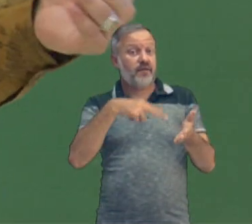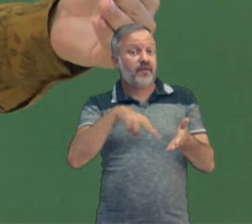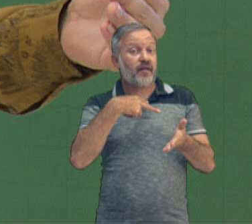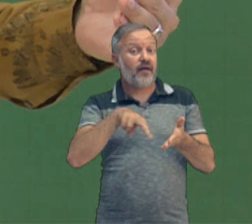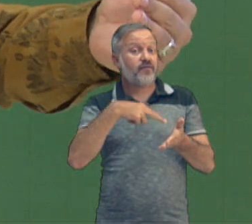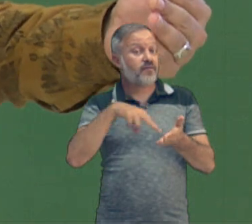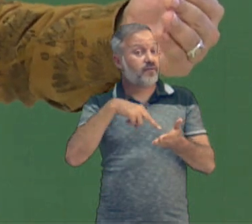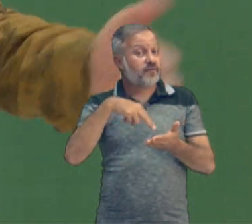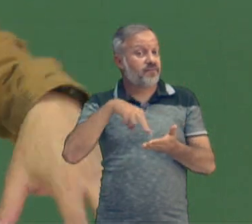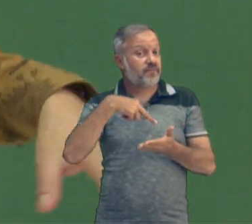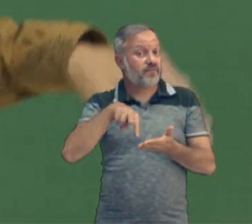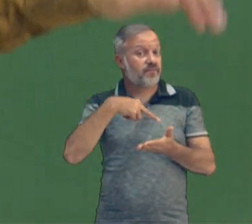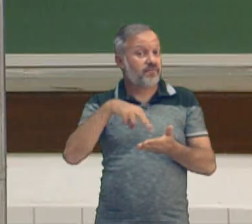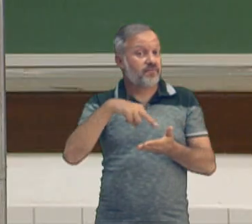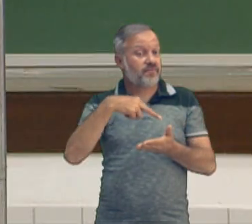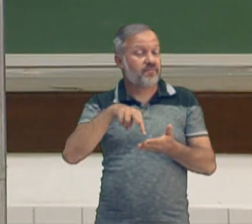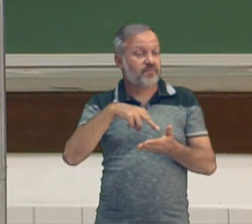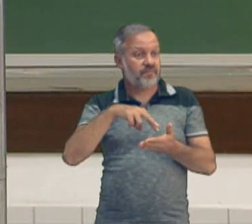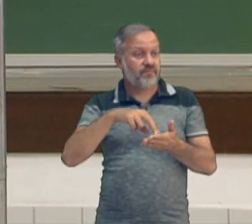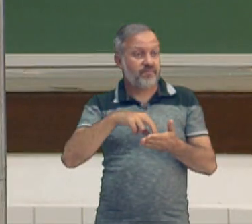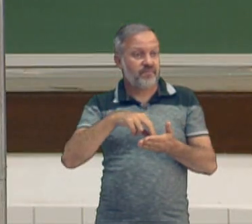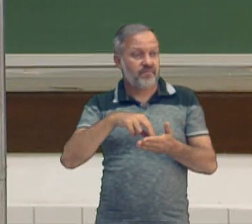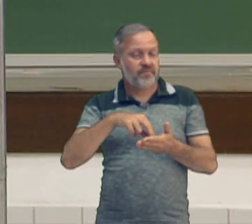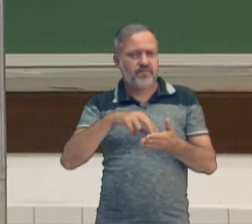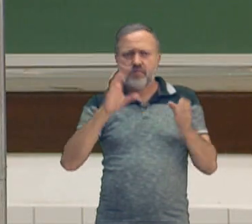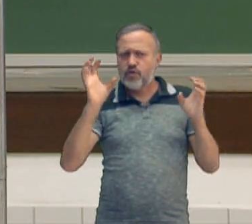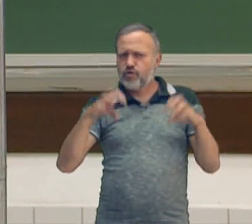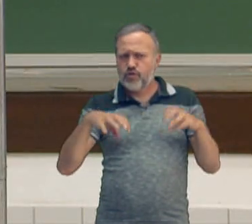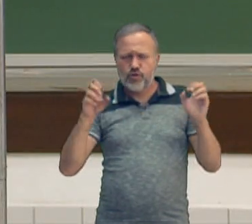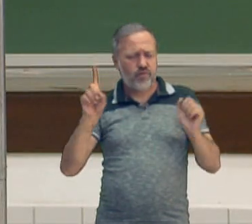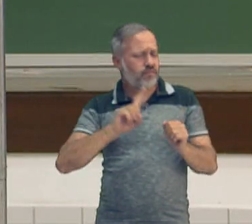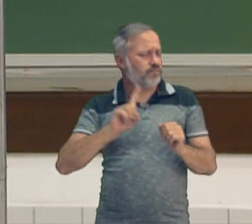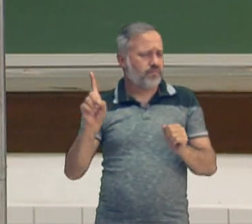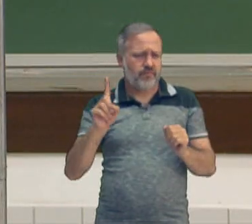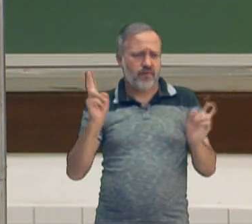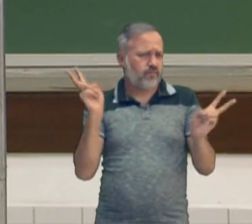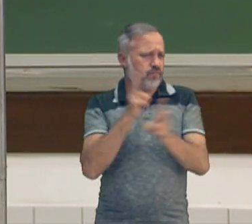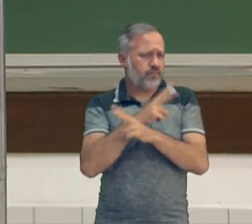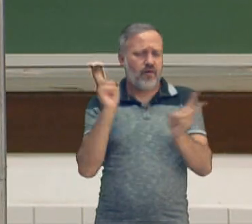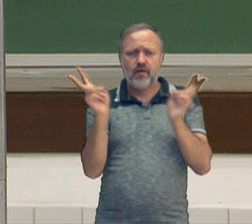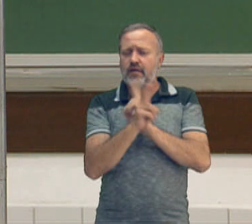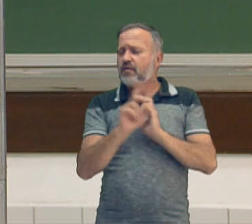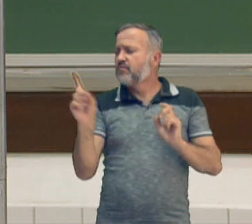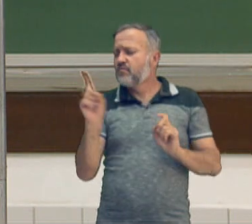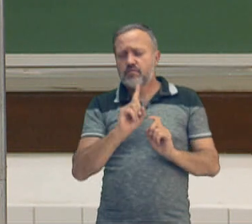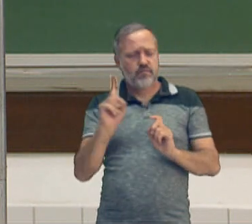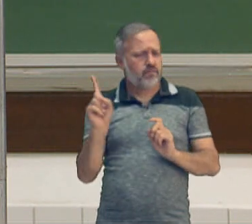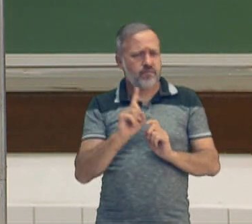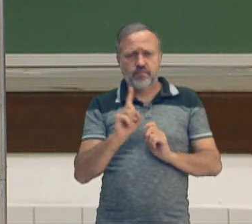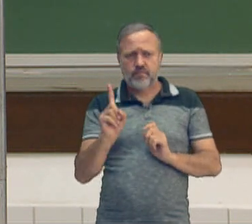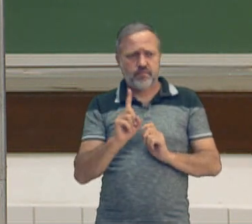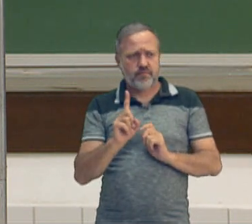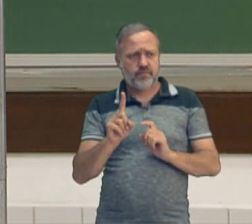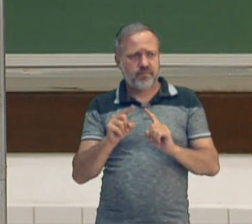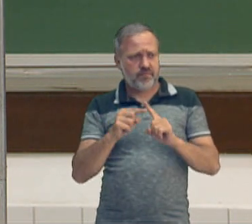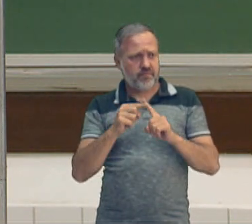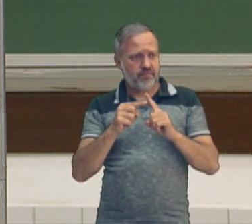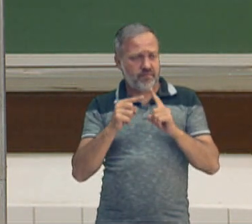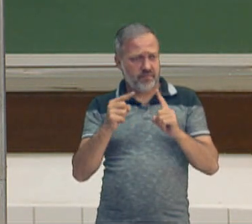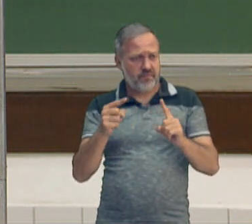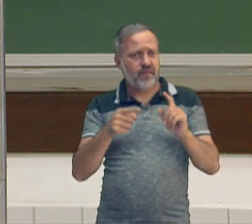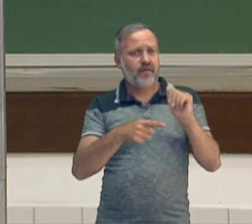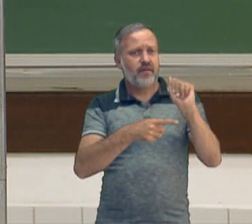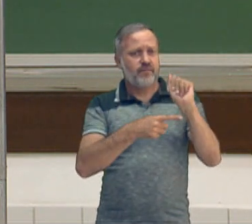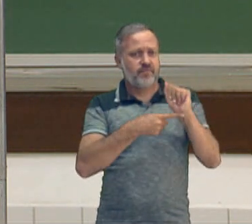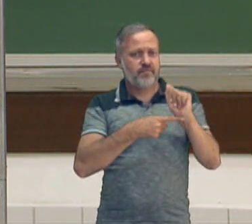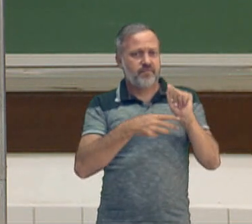dançante, Shiva Nataraja. Da chuva? Não. Da tempestade? Também não. Então, letra